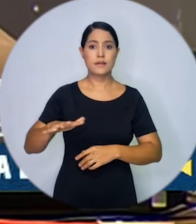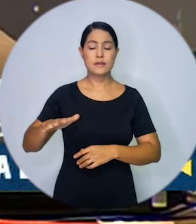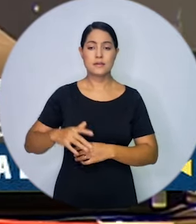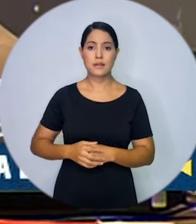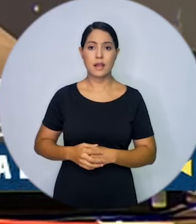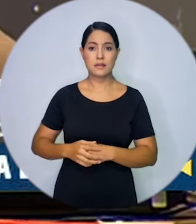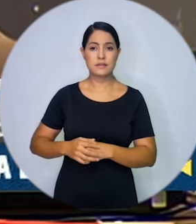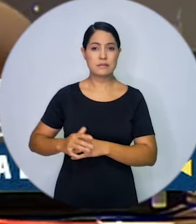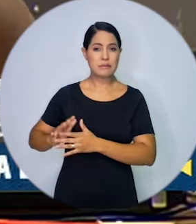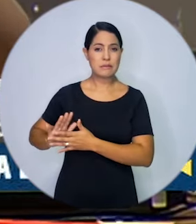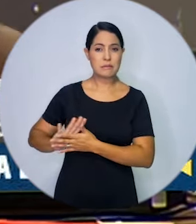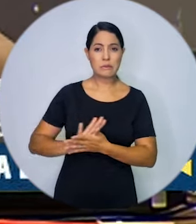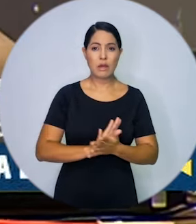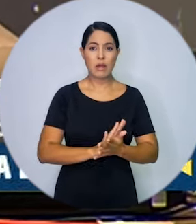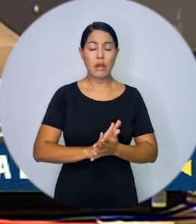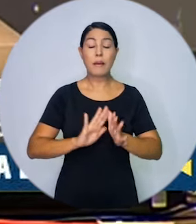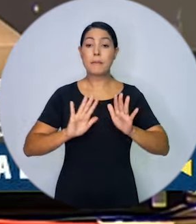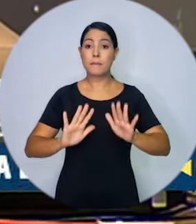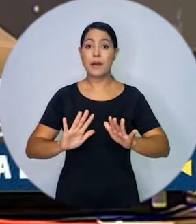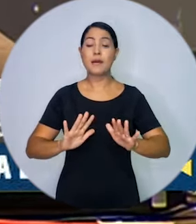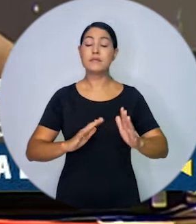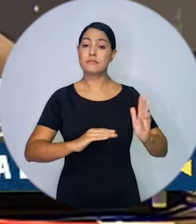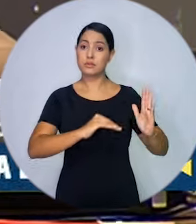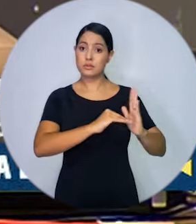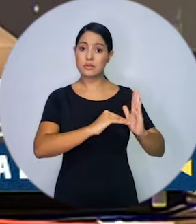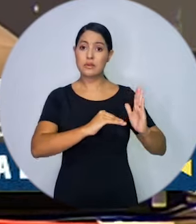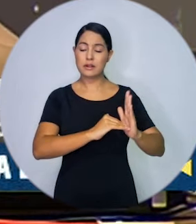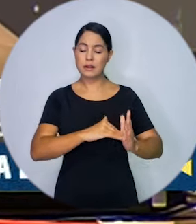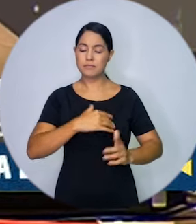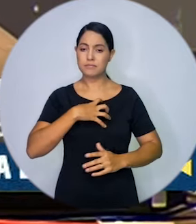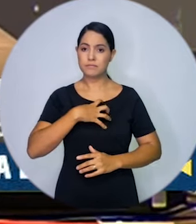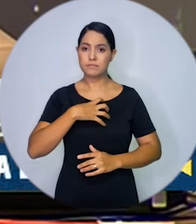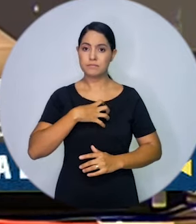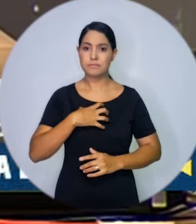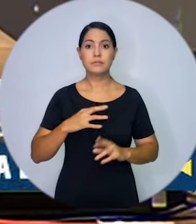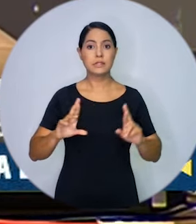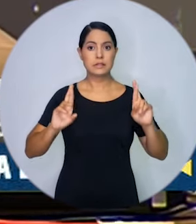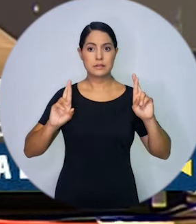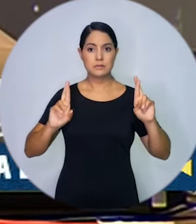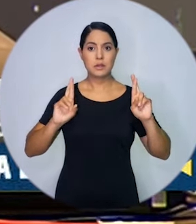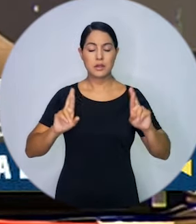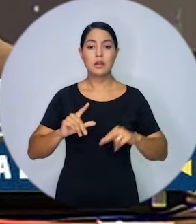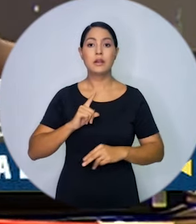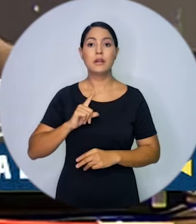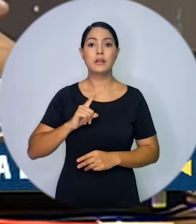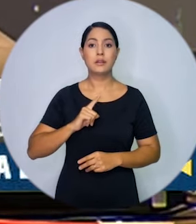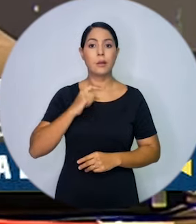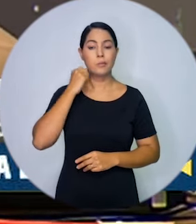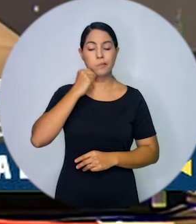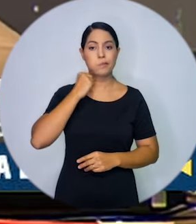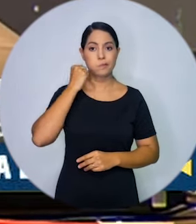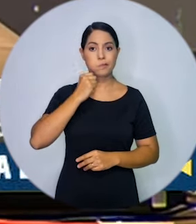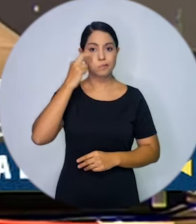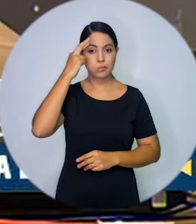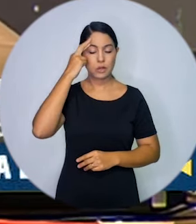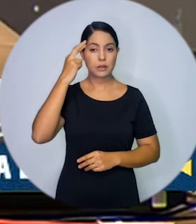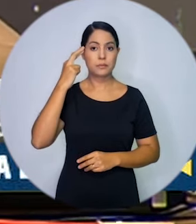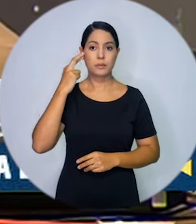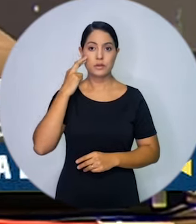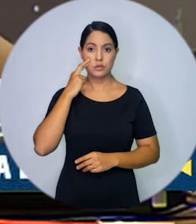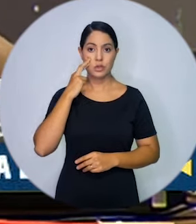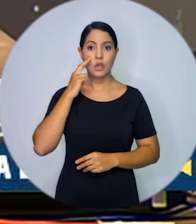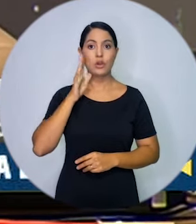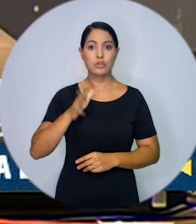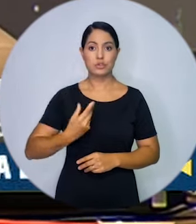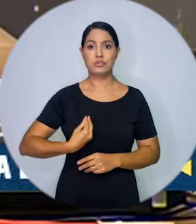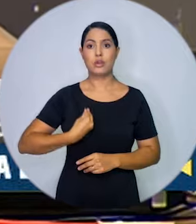visão e que ele tenha essa sensibilidade. Sensibilidade essa que nós já observamos a partir do presidente, senador Pacheco,